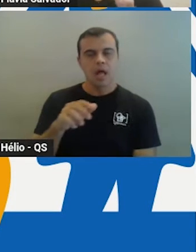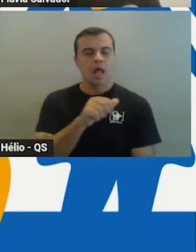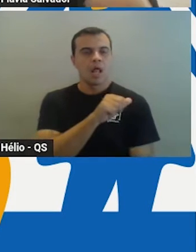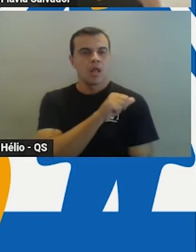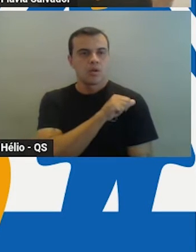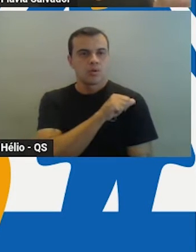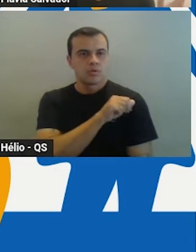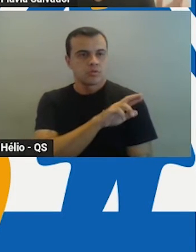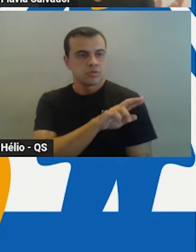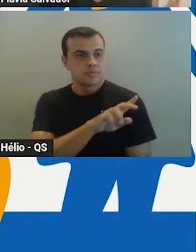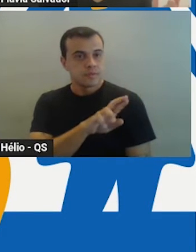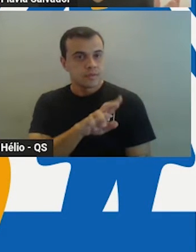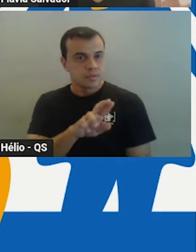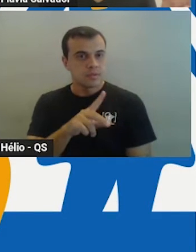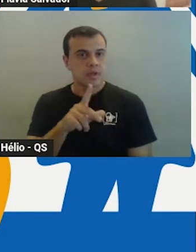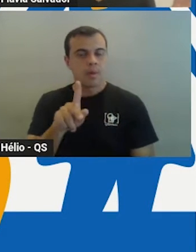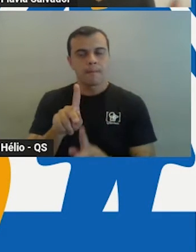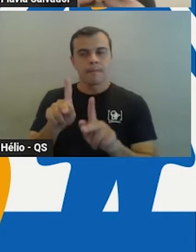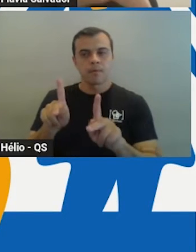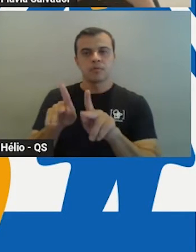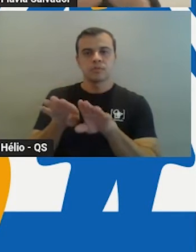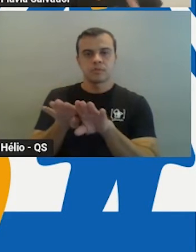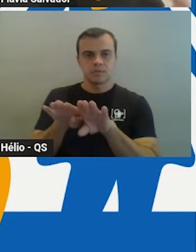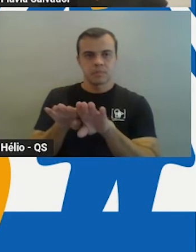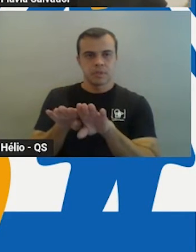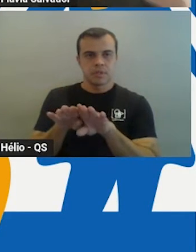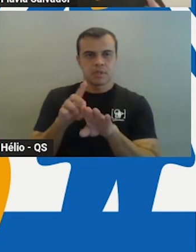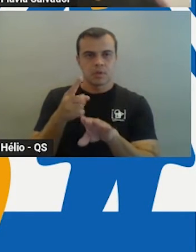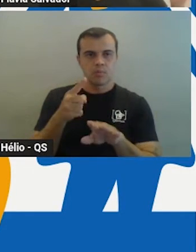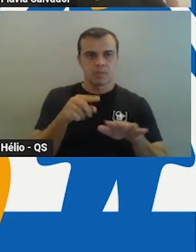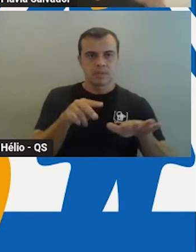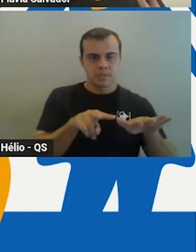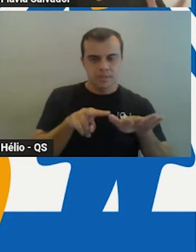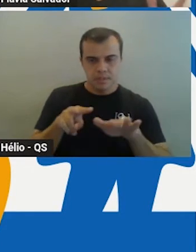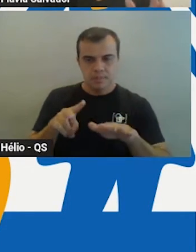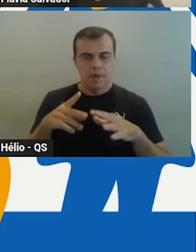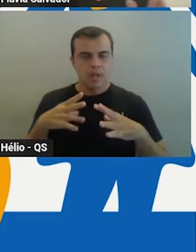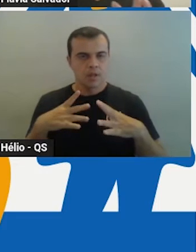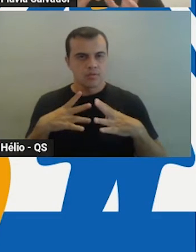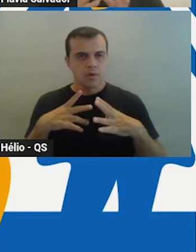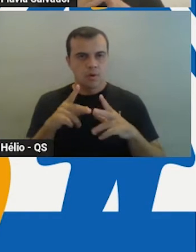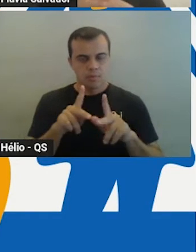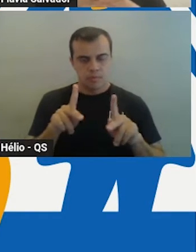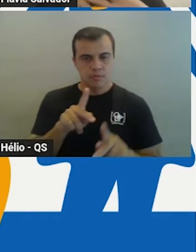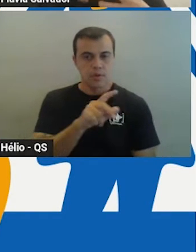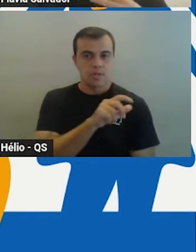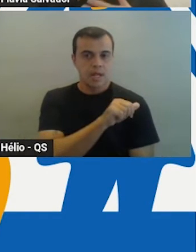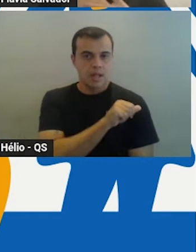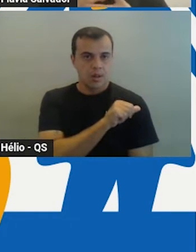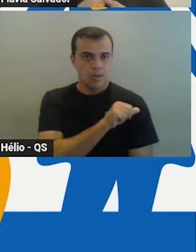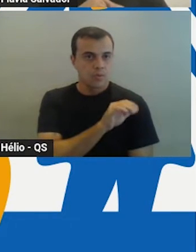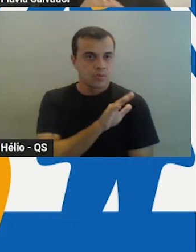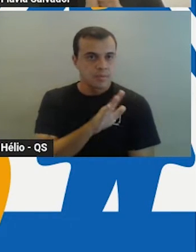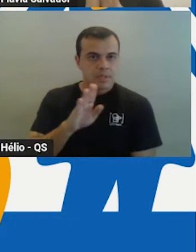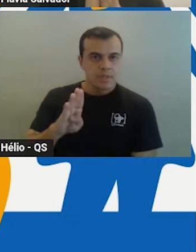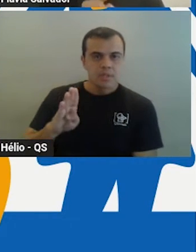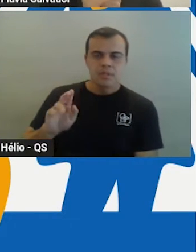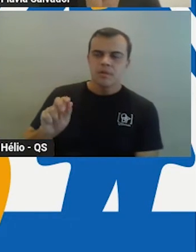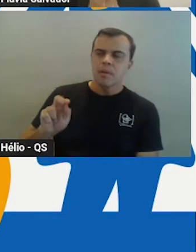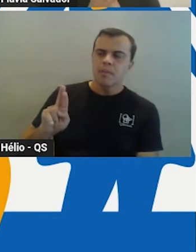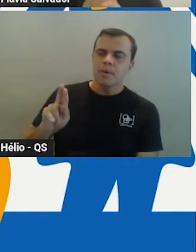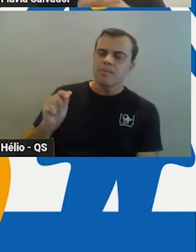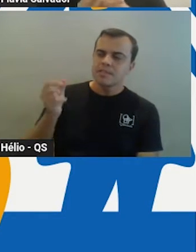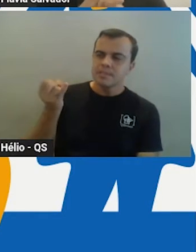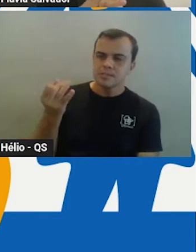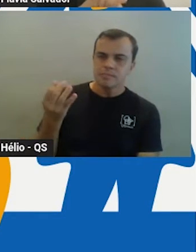geral, e os professores, né? Tanto que tem uma semana de folga para professores e alunos. Mas a Bárbara tem falado desde o